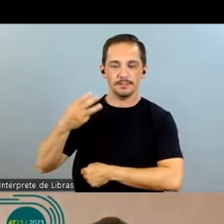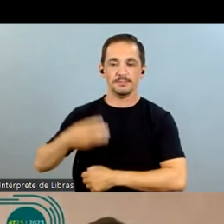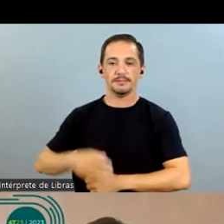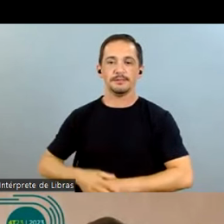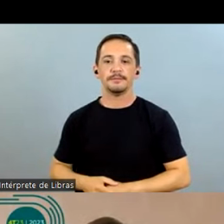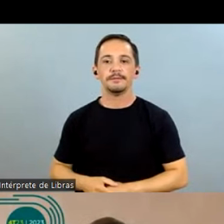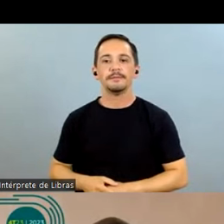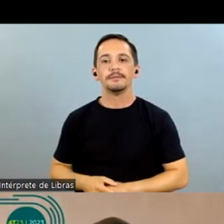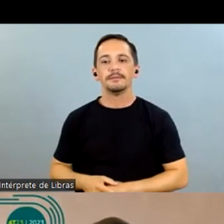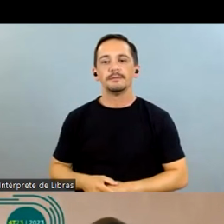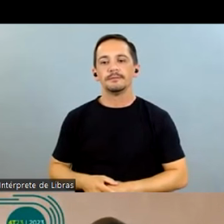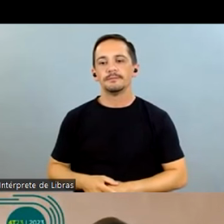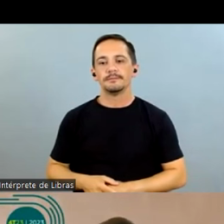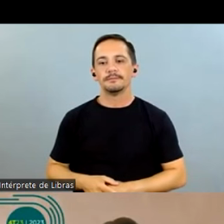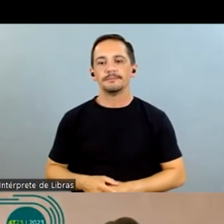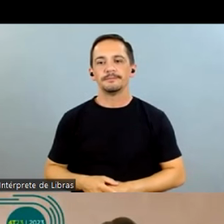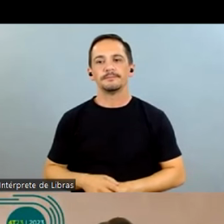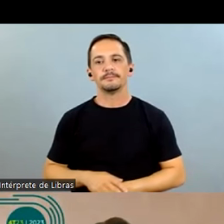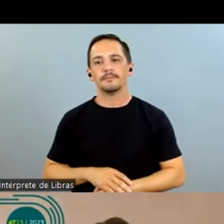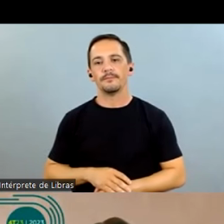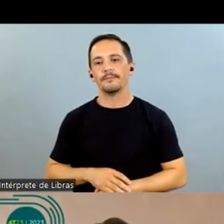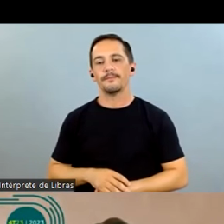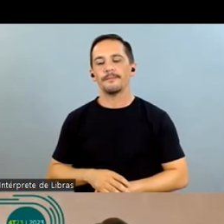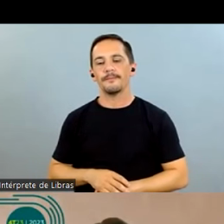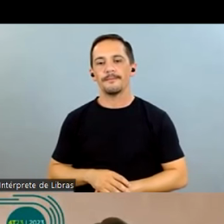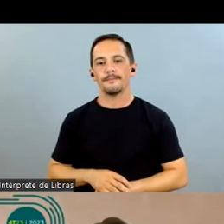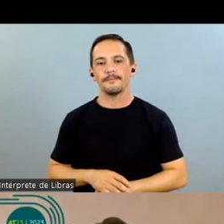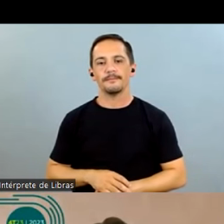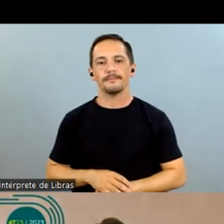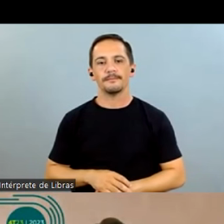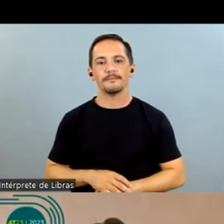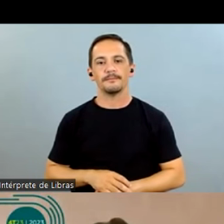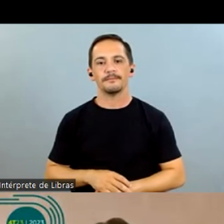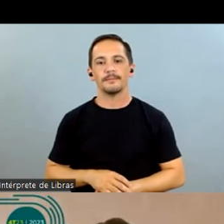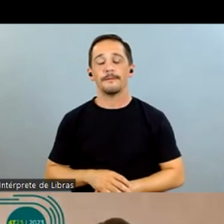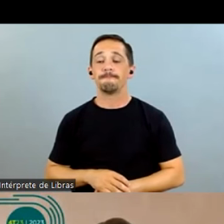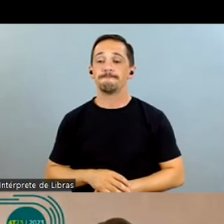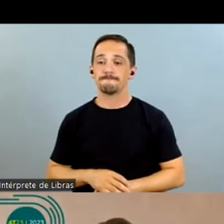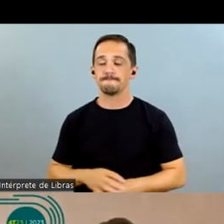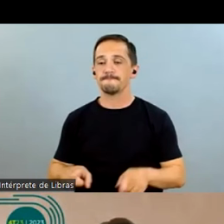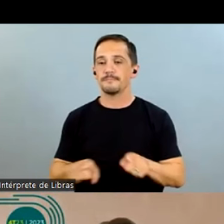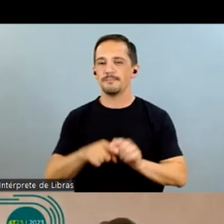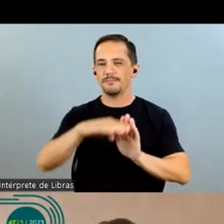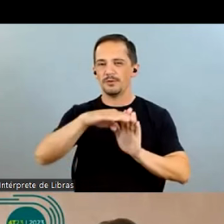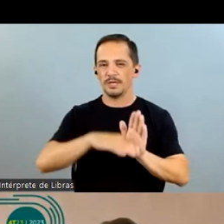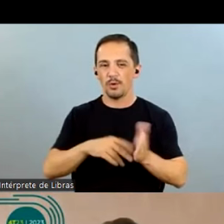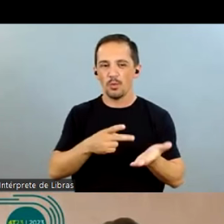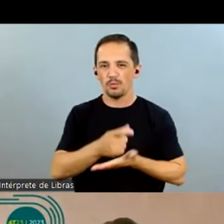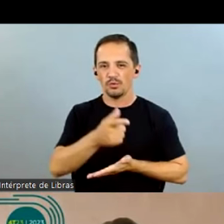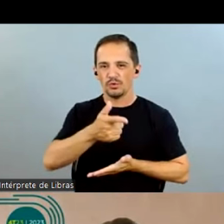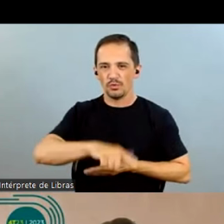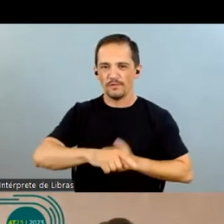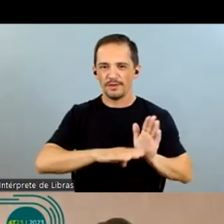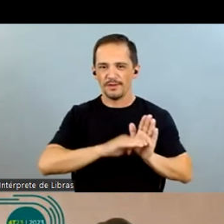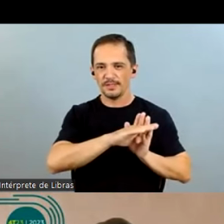em relação a ao quarto trimestre 2022 nós encerramos nesse trimestre o programa de recompro né